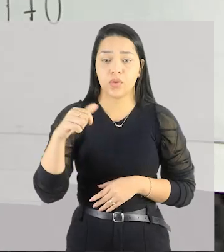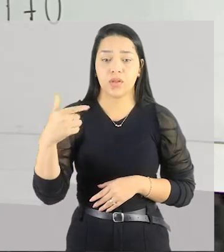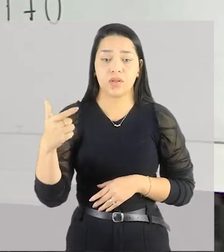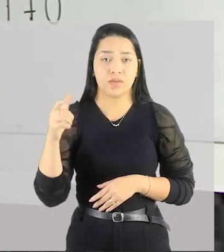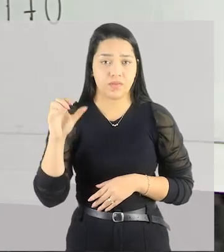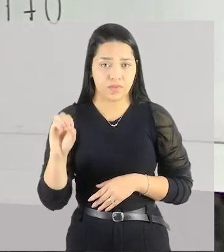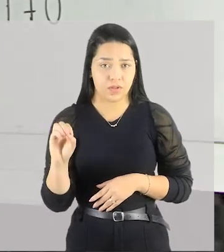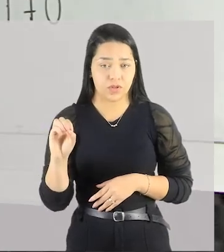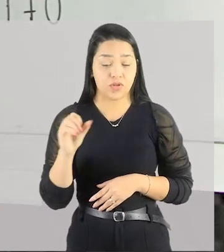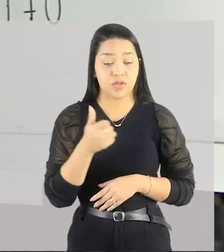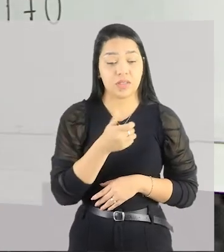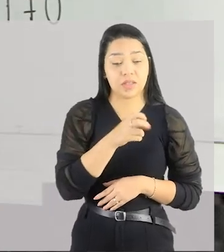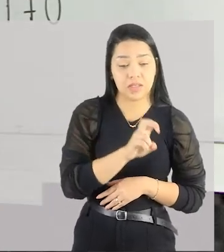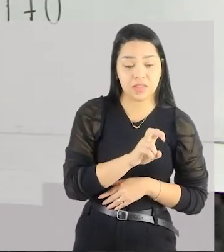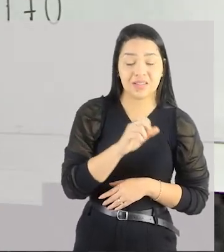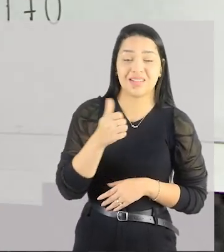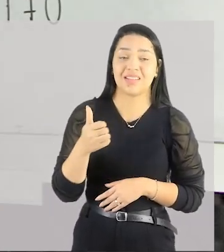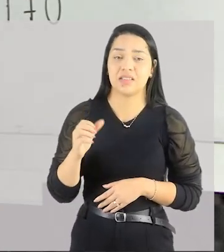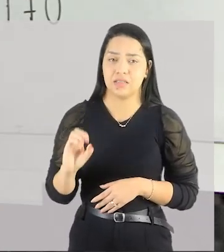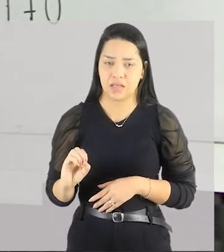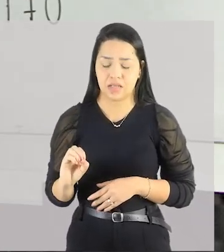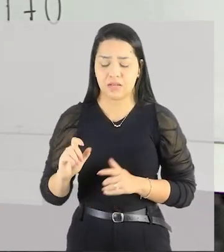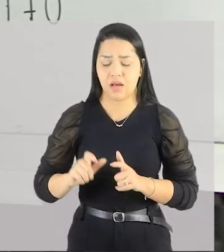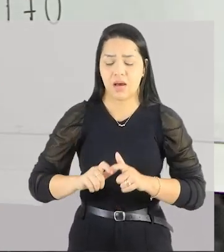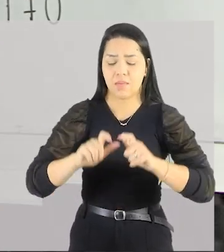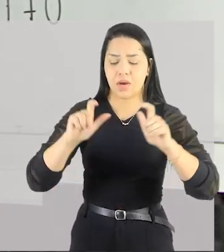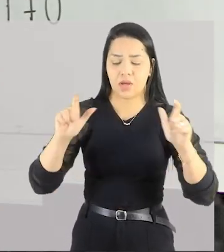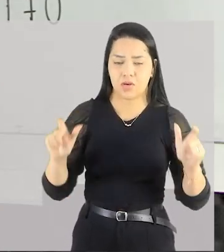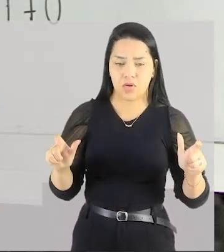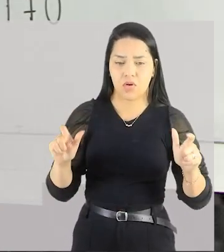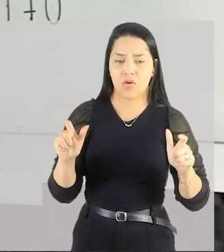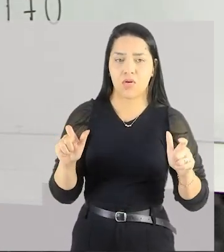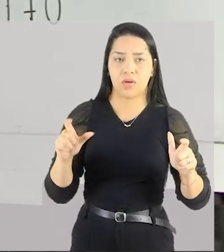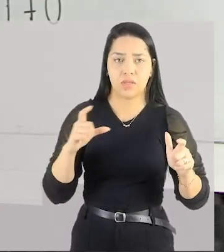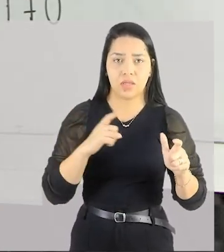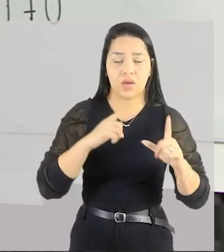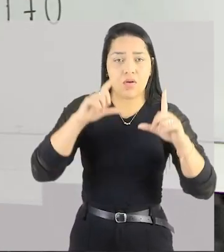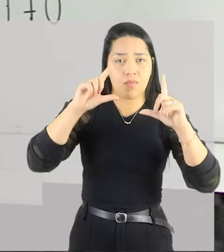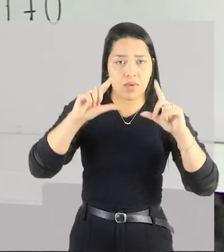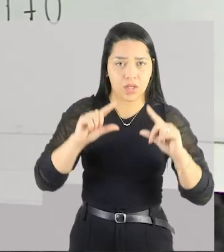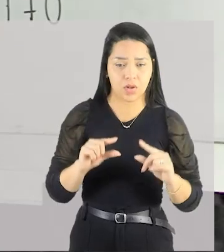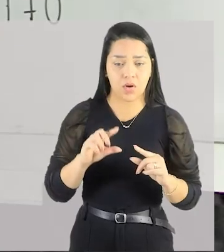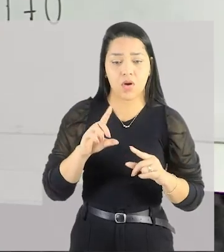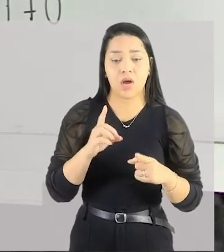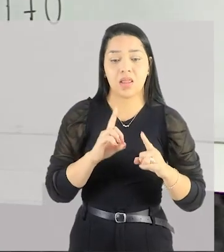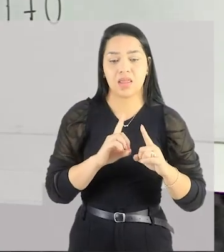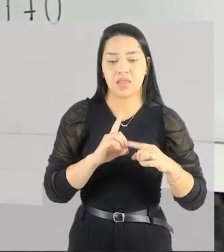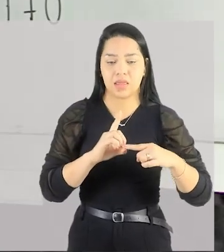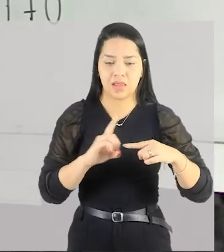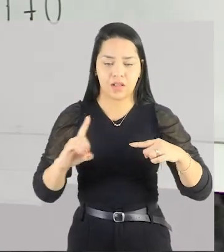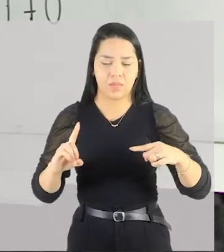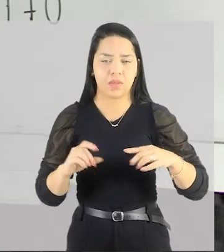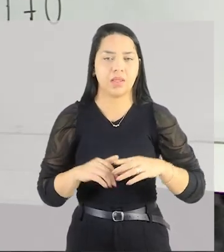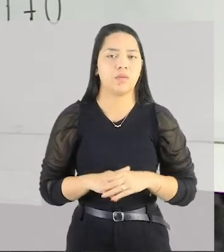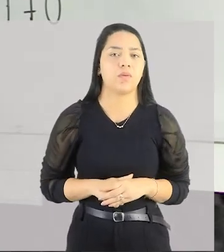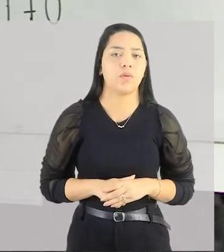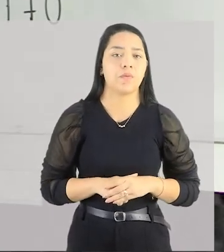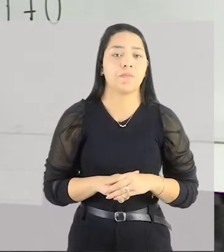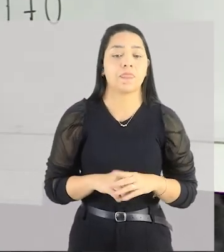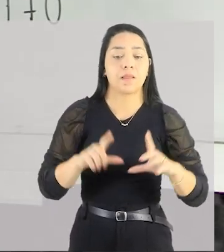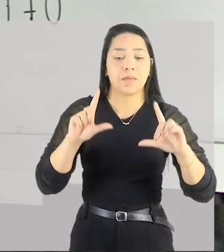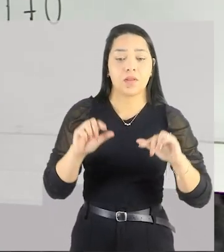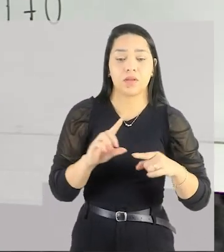20, 15 e 10. A maior fração é o que tem o menor denominador. E o